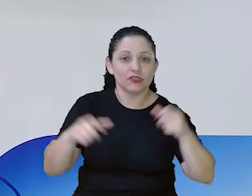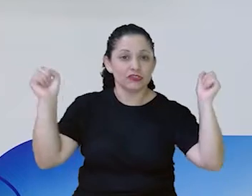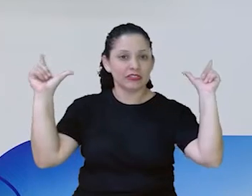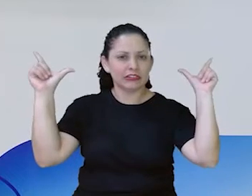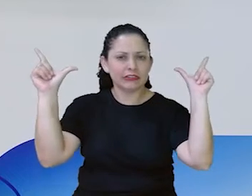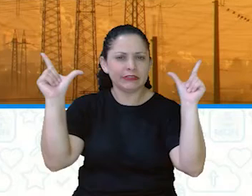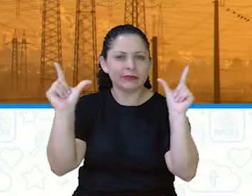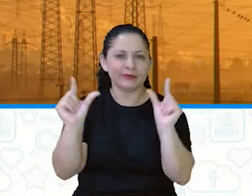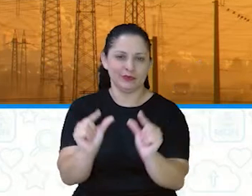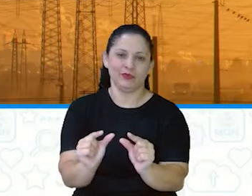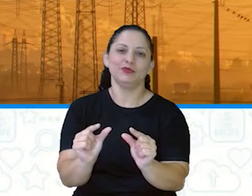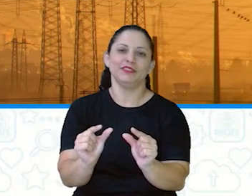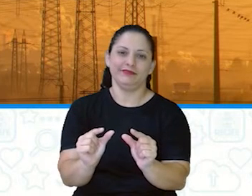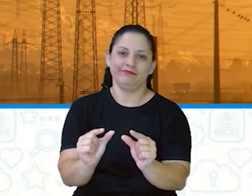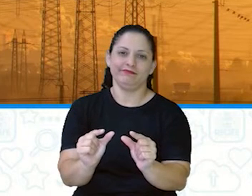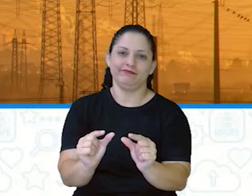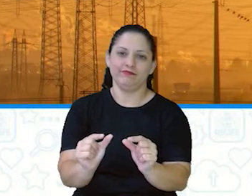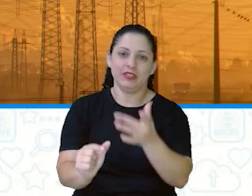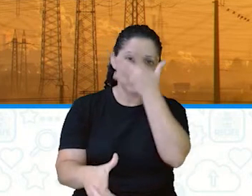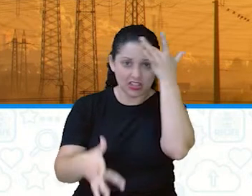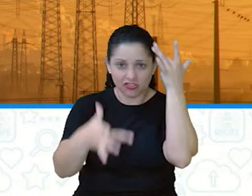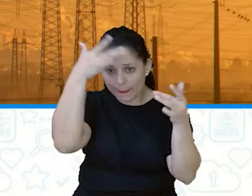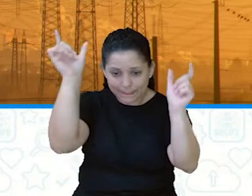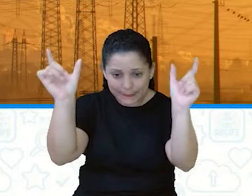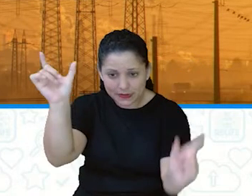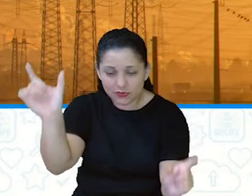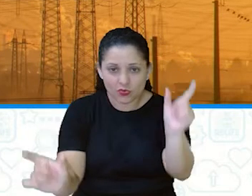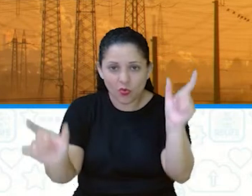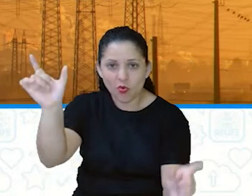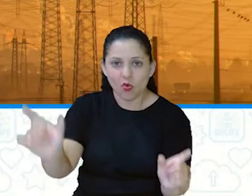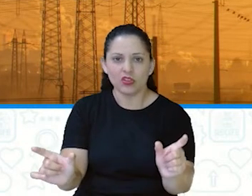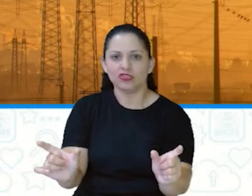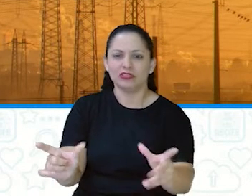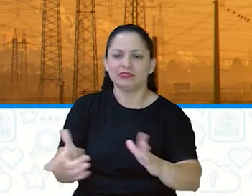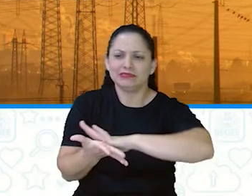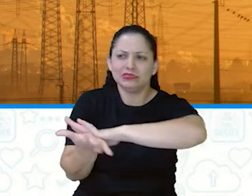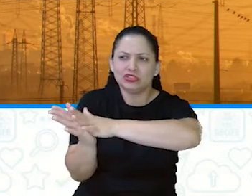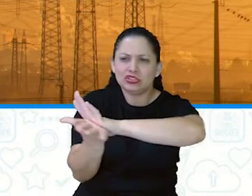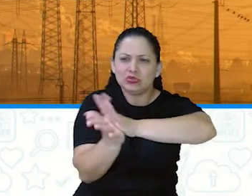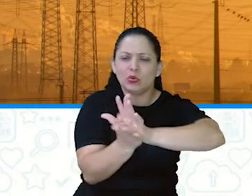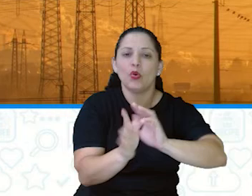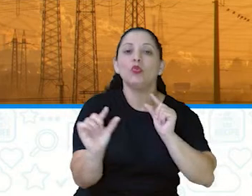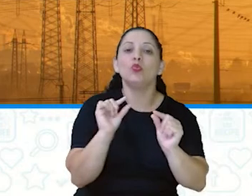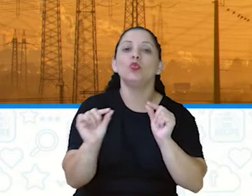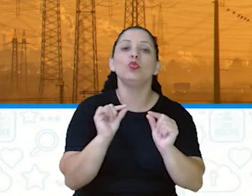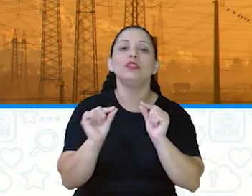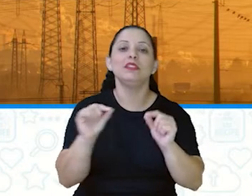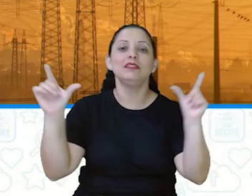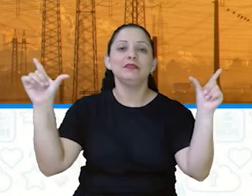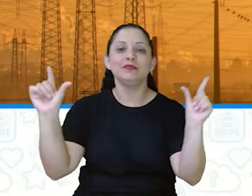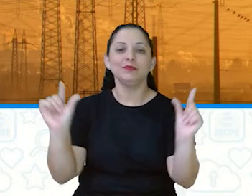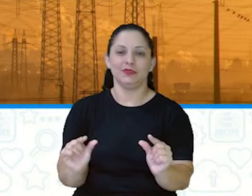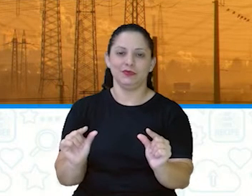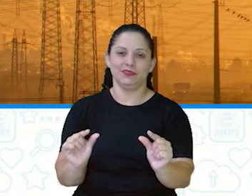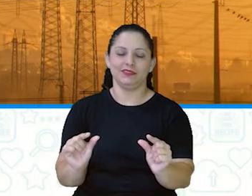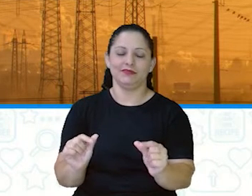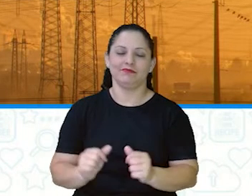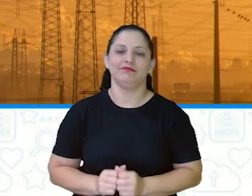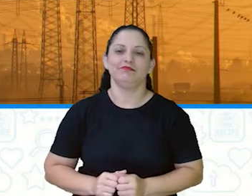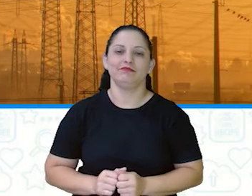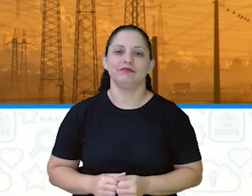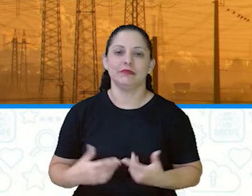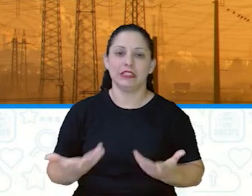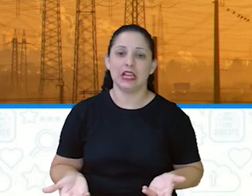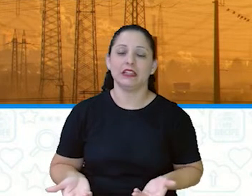Que são causados pelo ser humano e claro, estão aí contribuindo, a